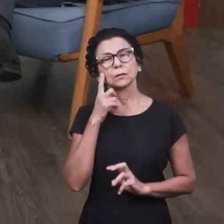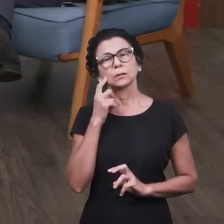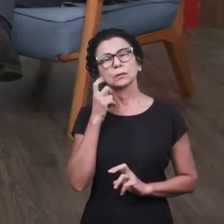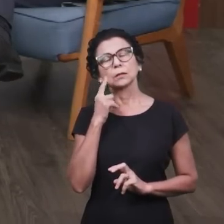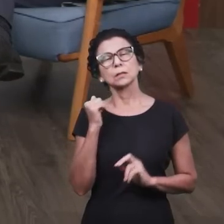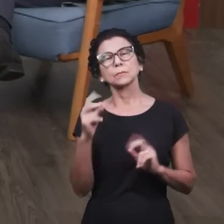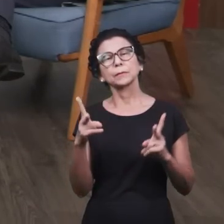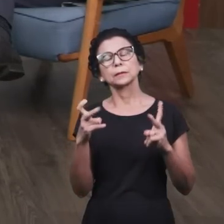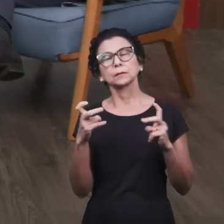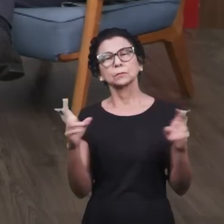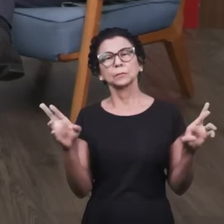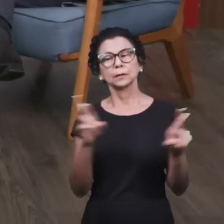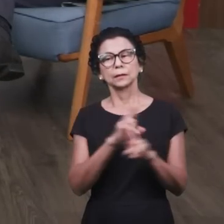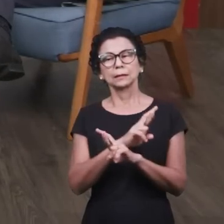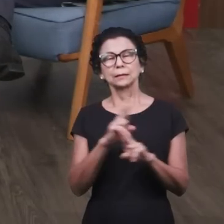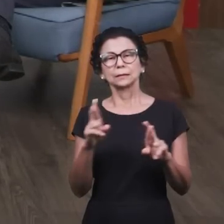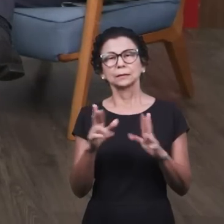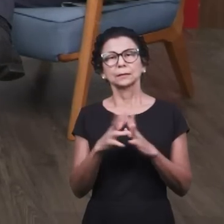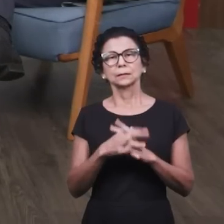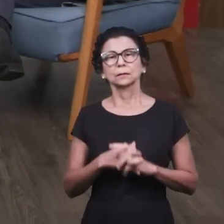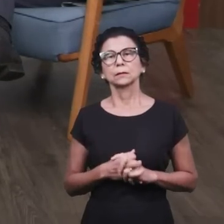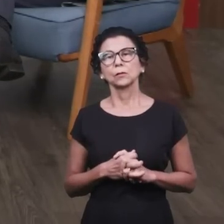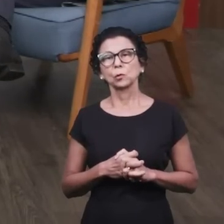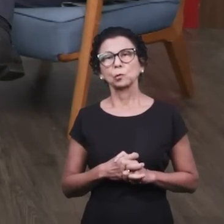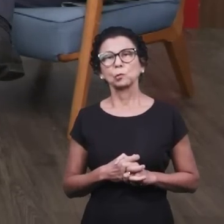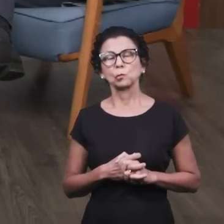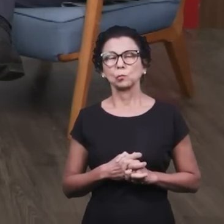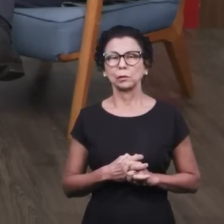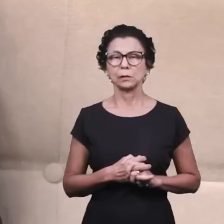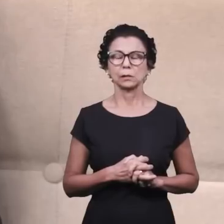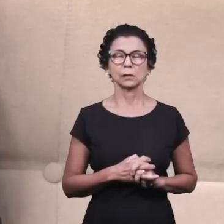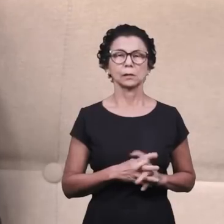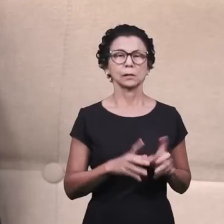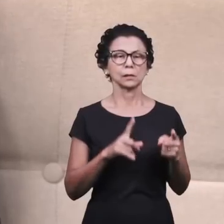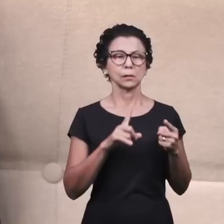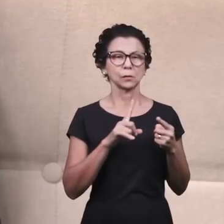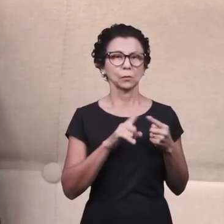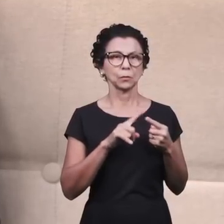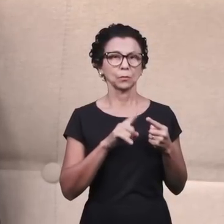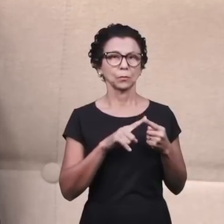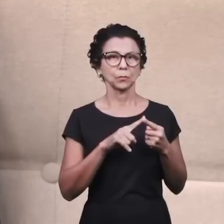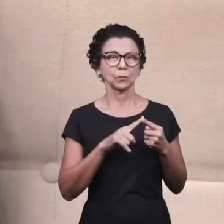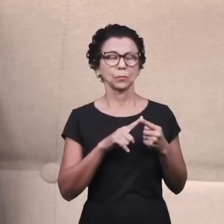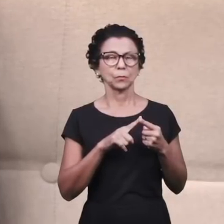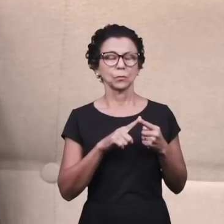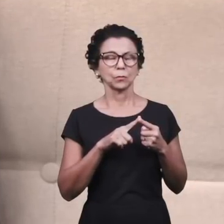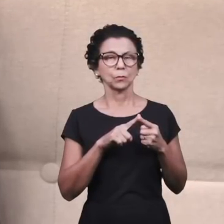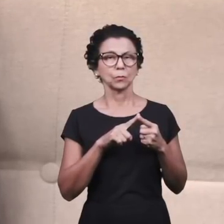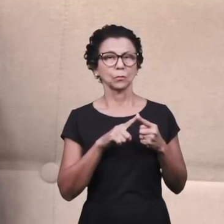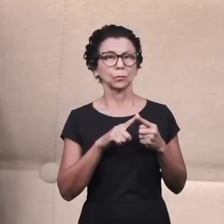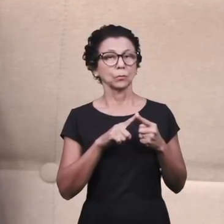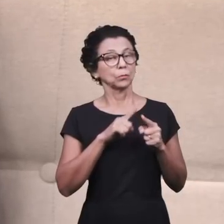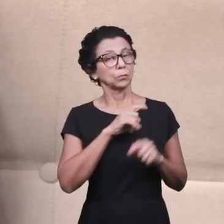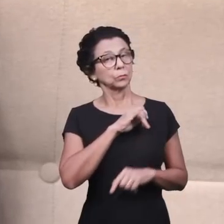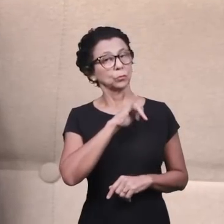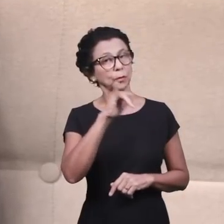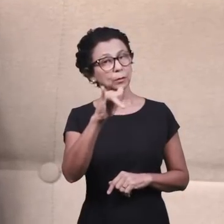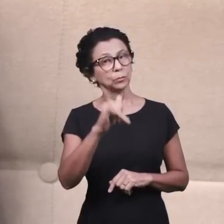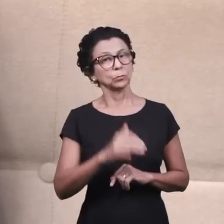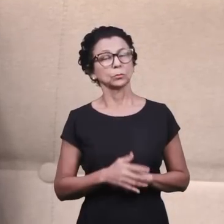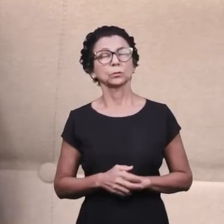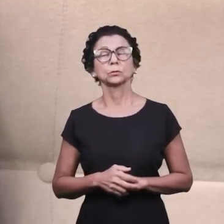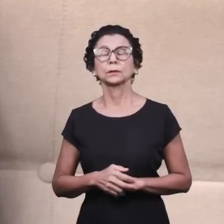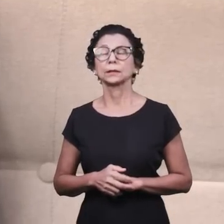associação muito forte, muito estreita entre o anúncio que é feito do cedo venho, presto venho, venho